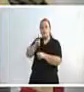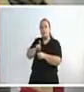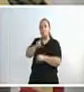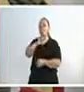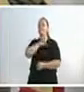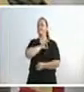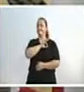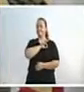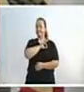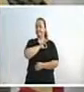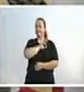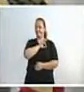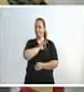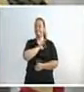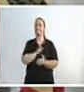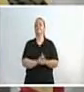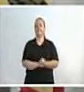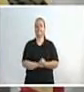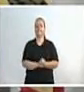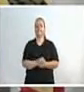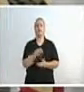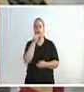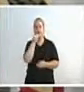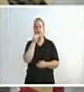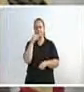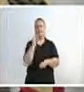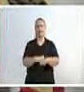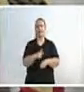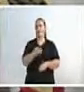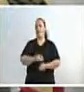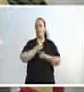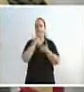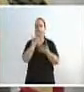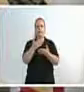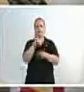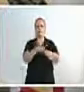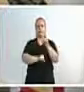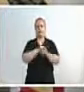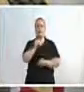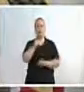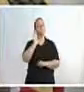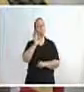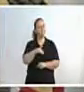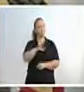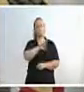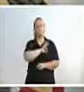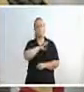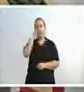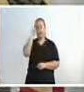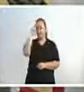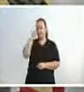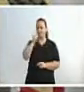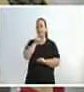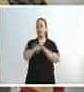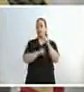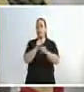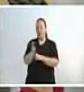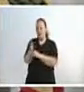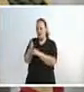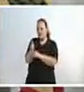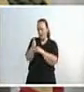Vanderlei, e logo, obviamente, relataram, né, chegaram à conclusão que foi a Polícia Militar que fez aquela